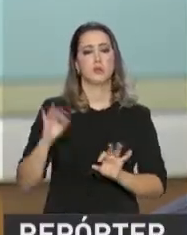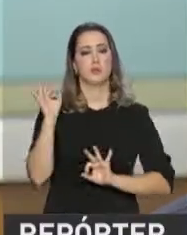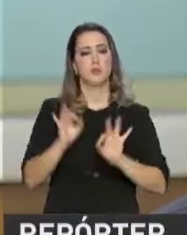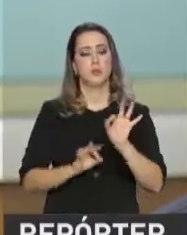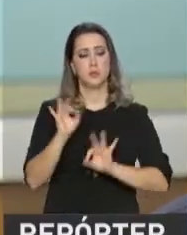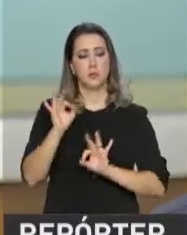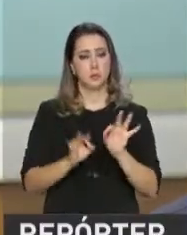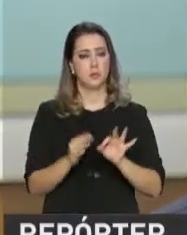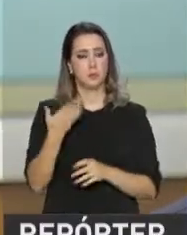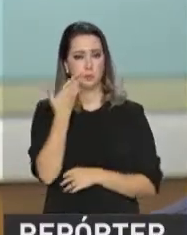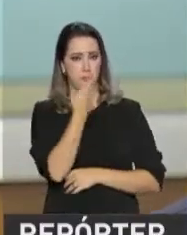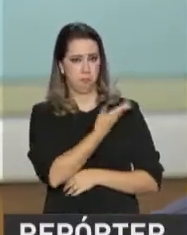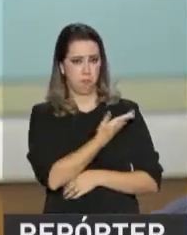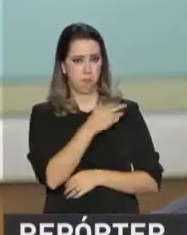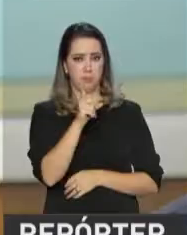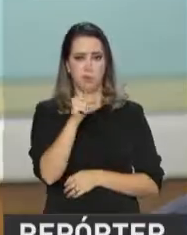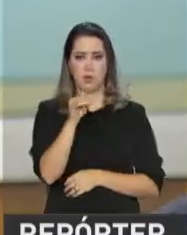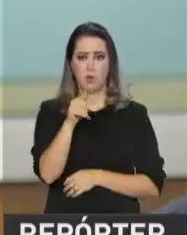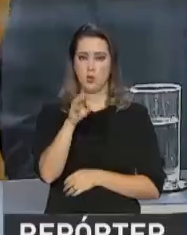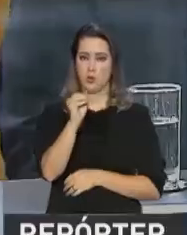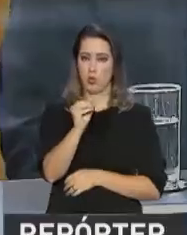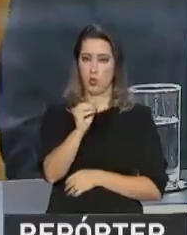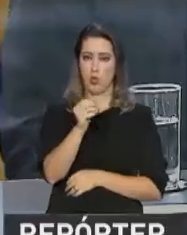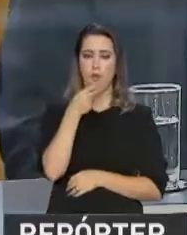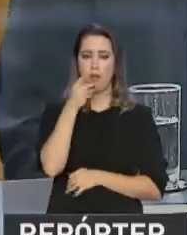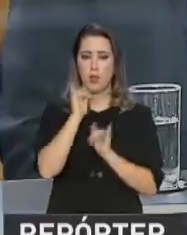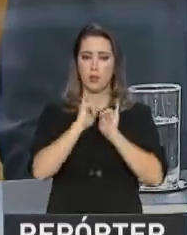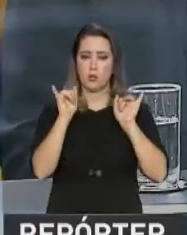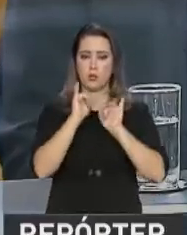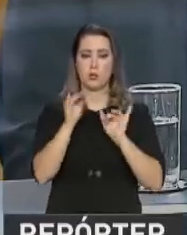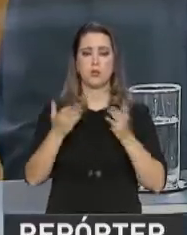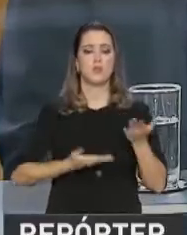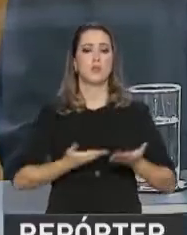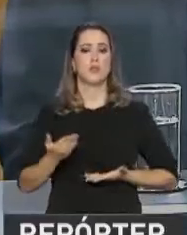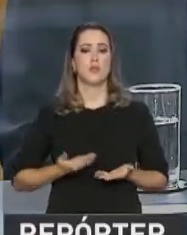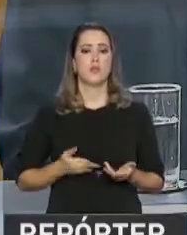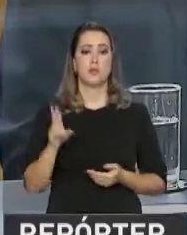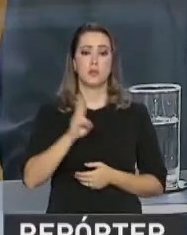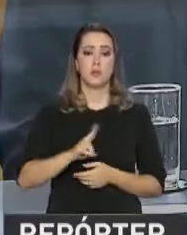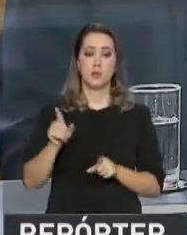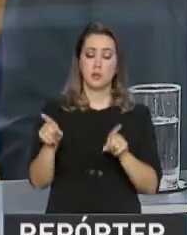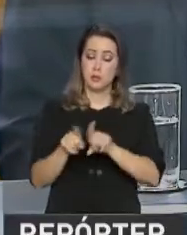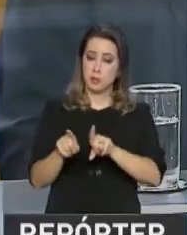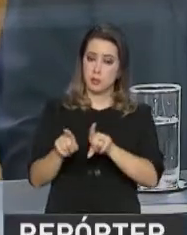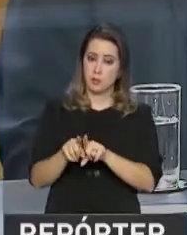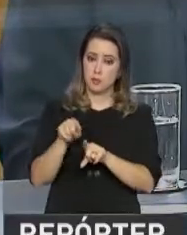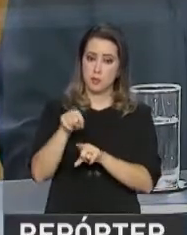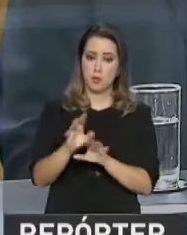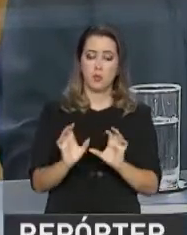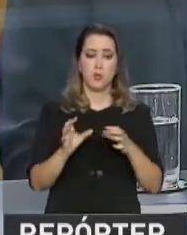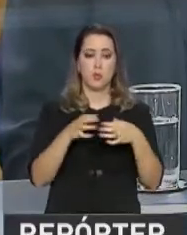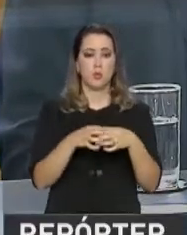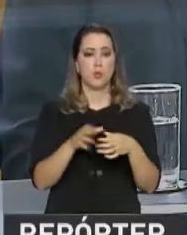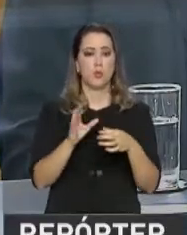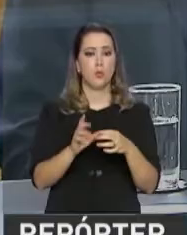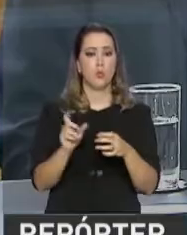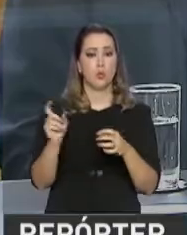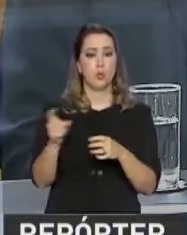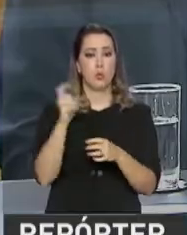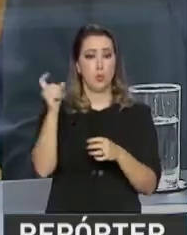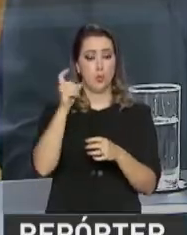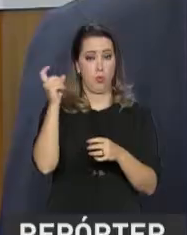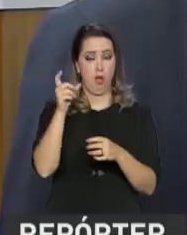Planejamento, Desenvolvimento e Gestão, Diogo Oliveira, anunciou que o serviço vai passar a ser usado também por funcionários do alto escalão